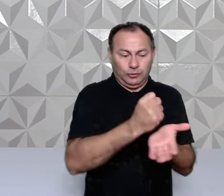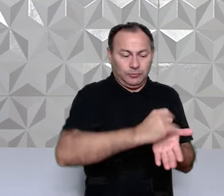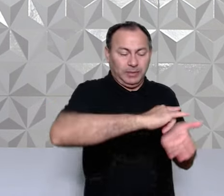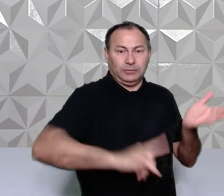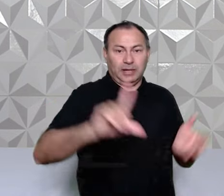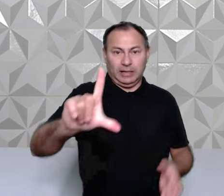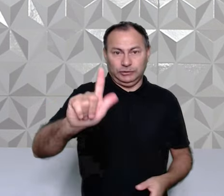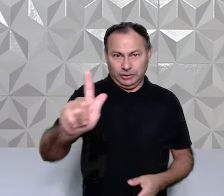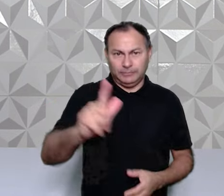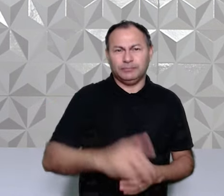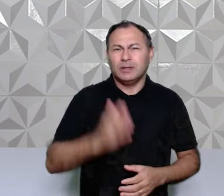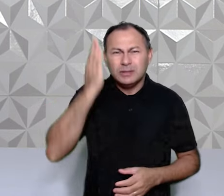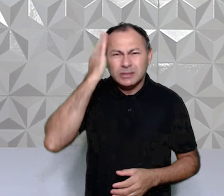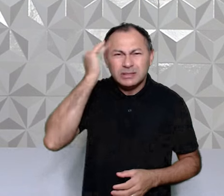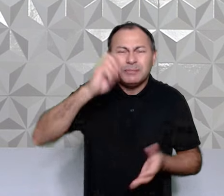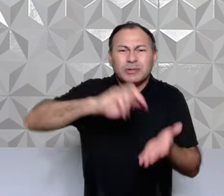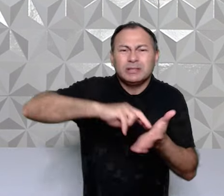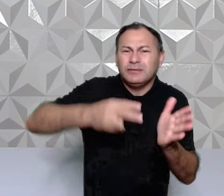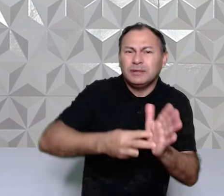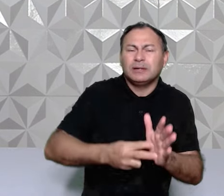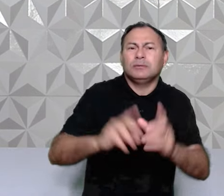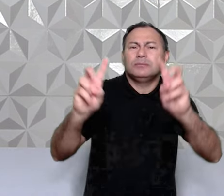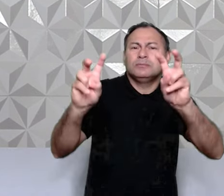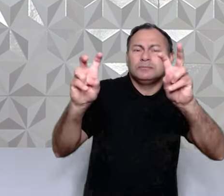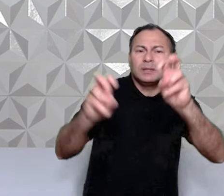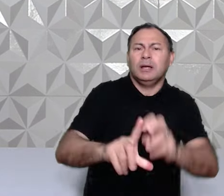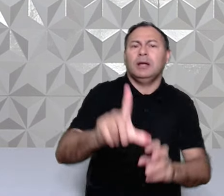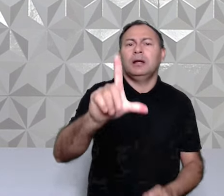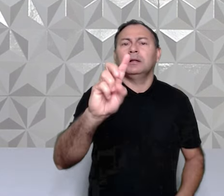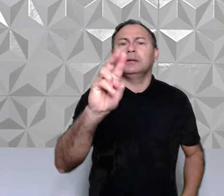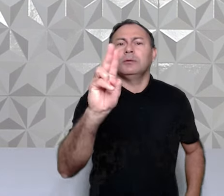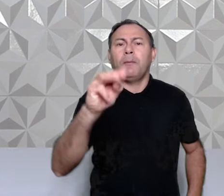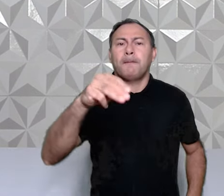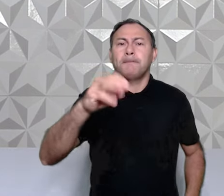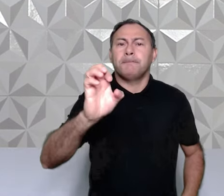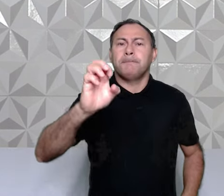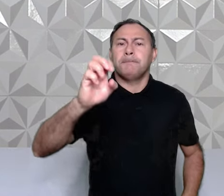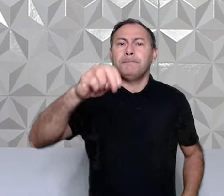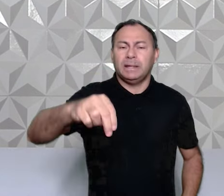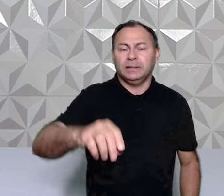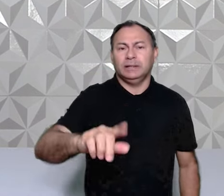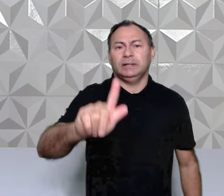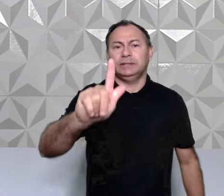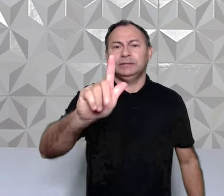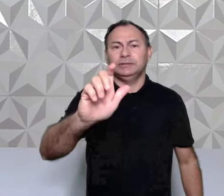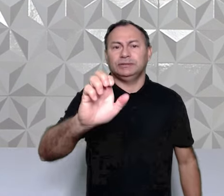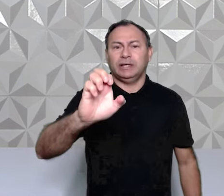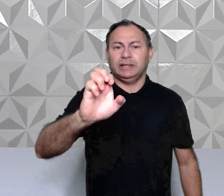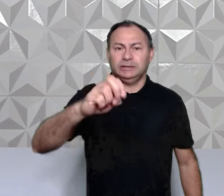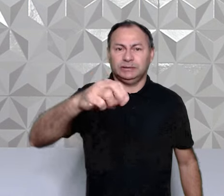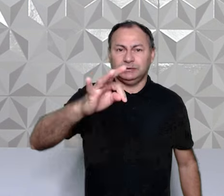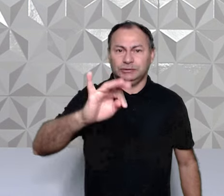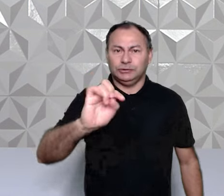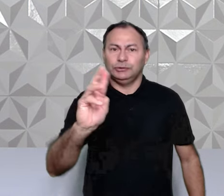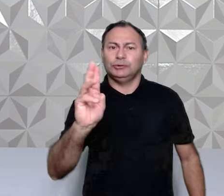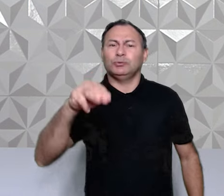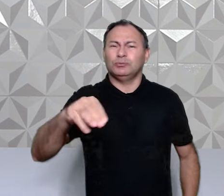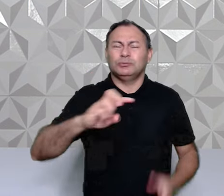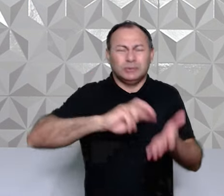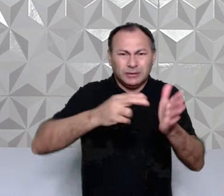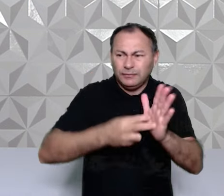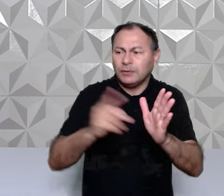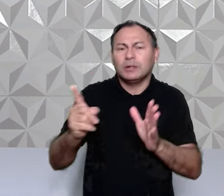Gentium. Agora, você sabe o que significa o título Lumen Gentium? Lumen